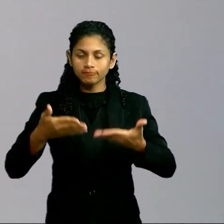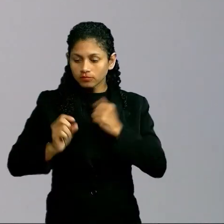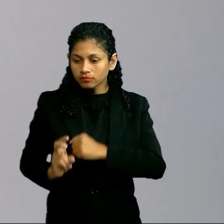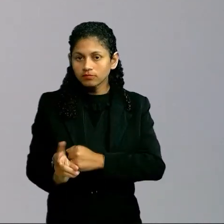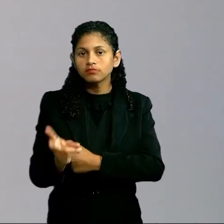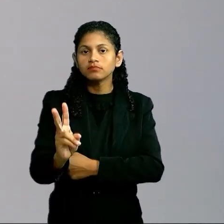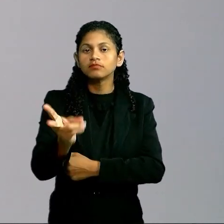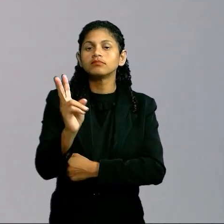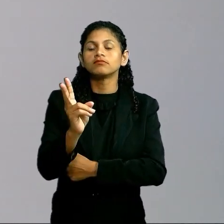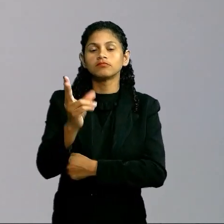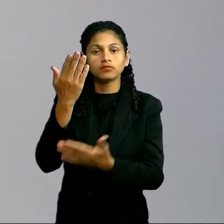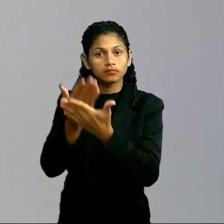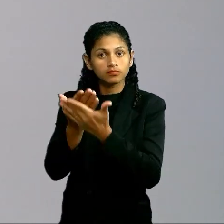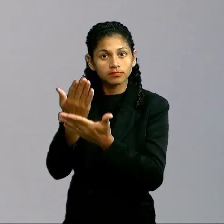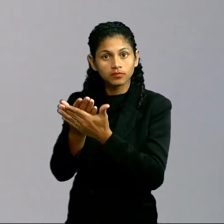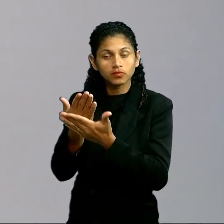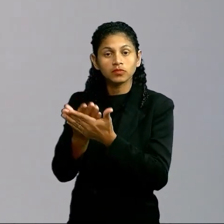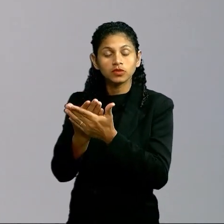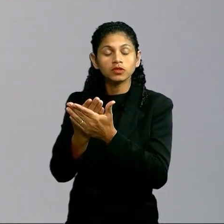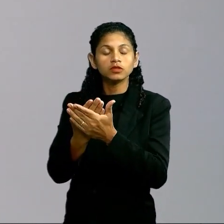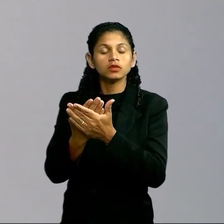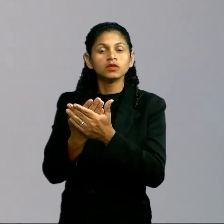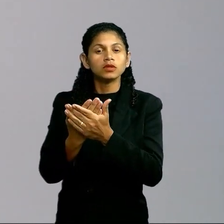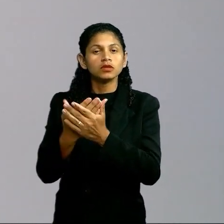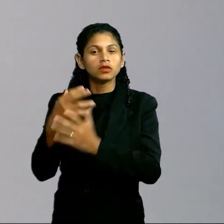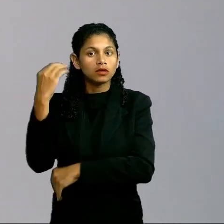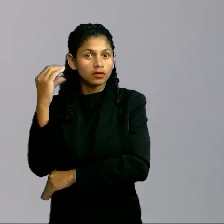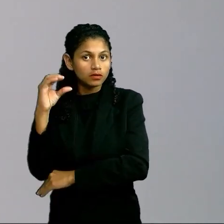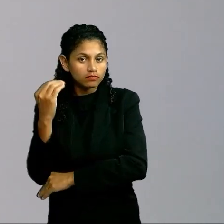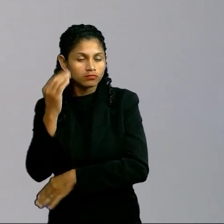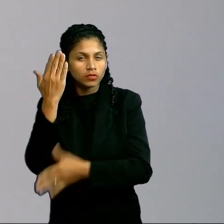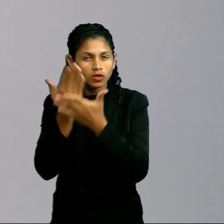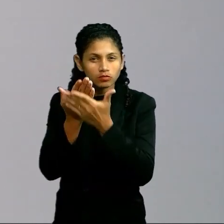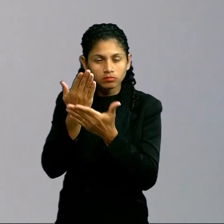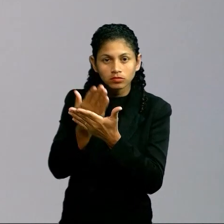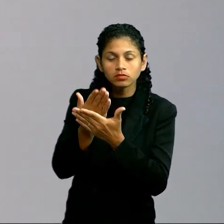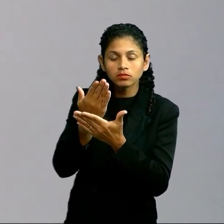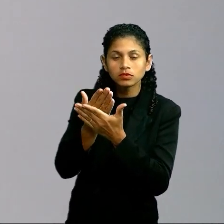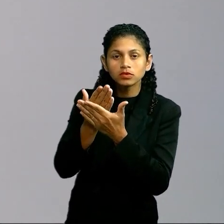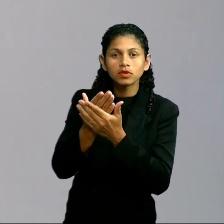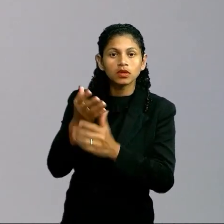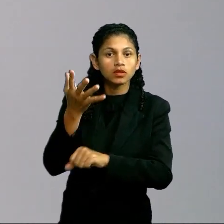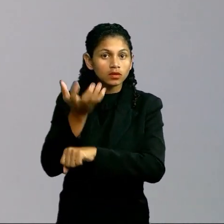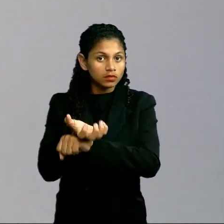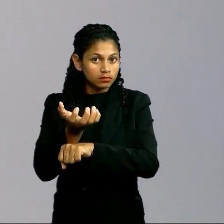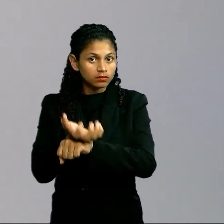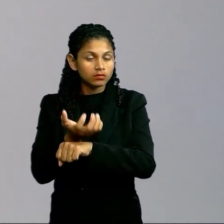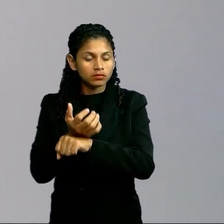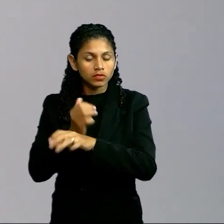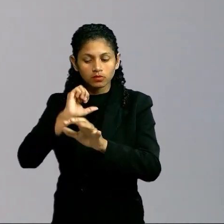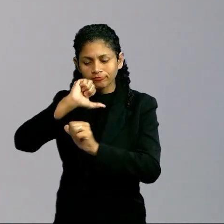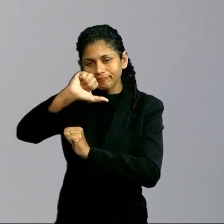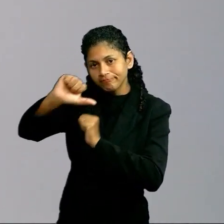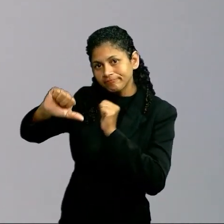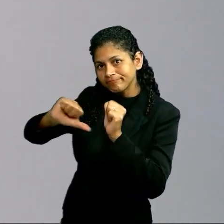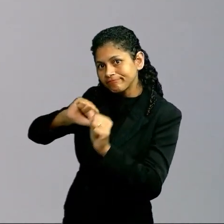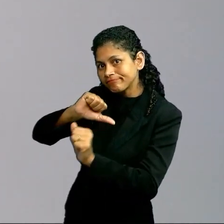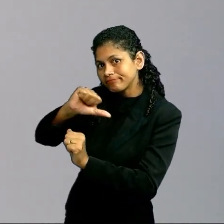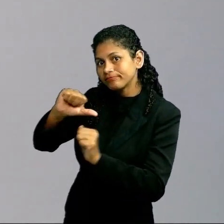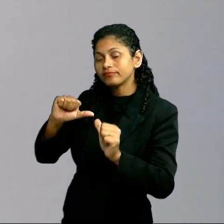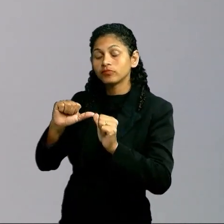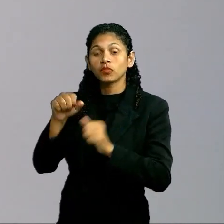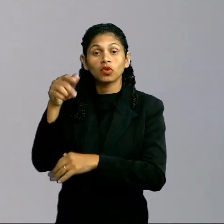daremos continuidade ao estudo da ciência que estuda a matéria, bem como suas transformações, né? Hoje,